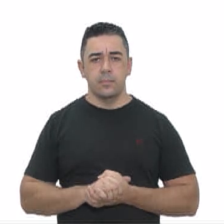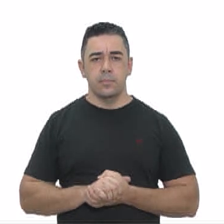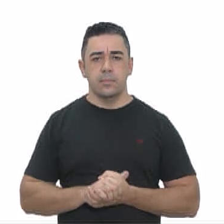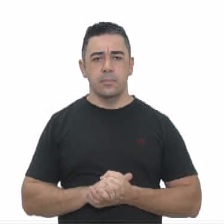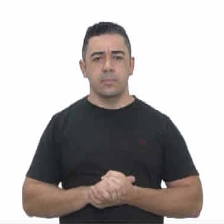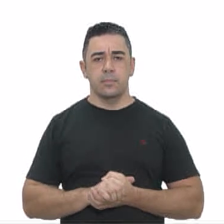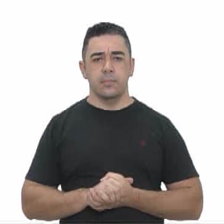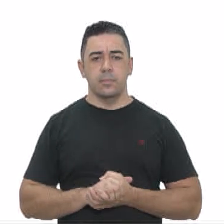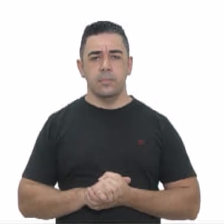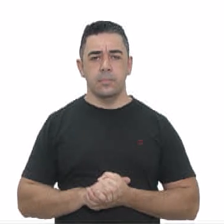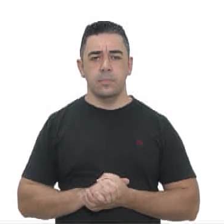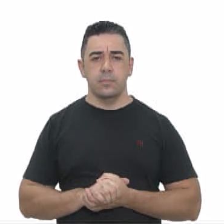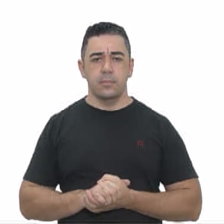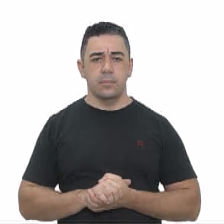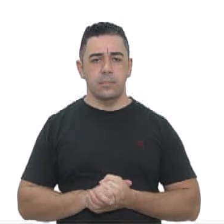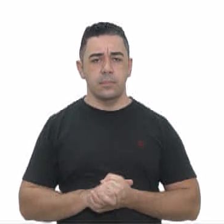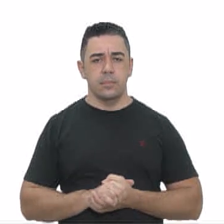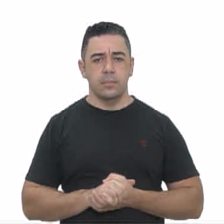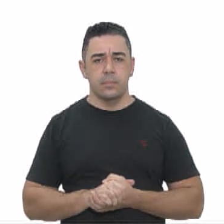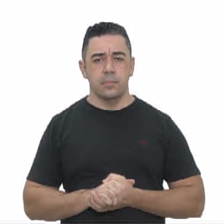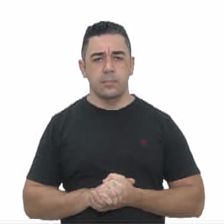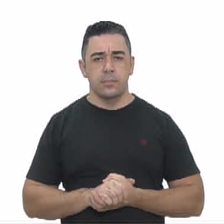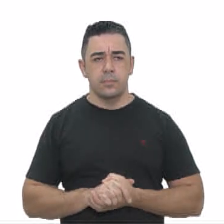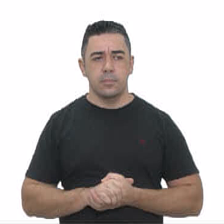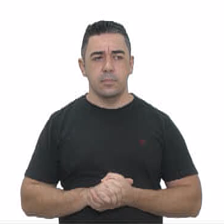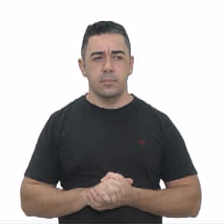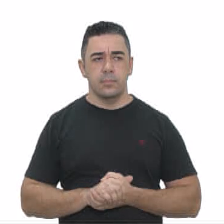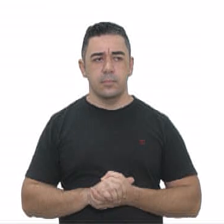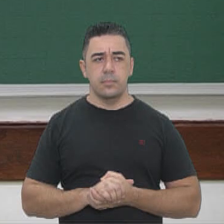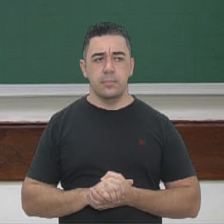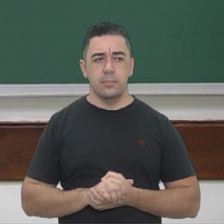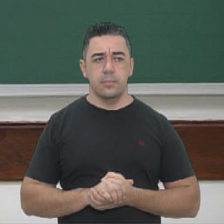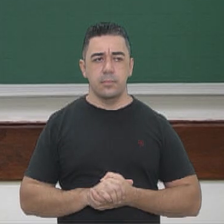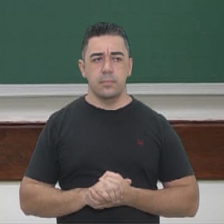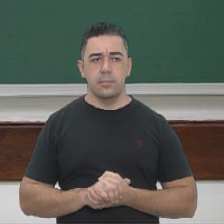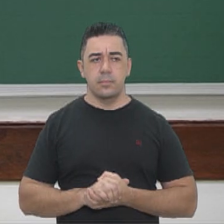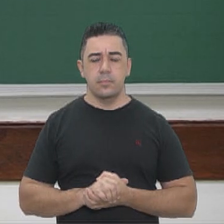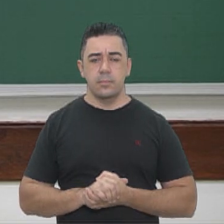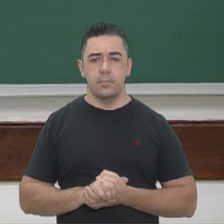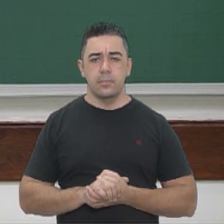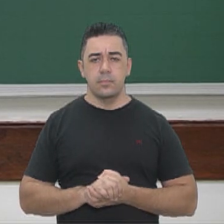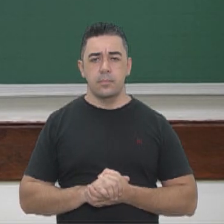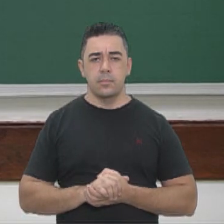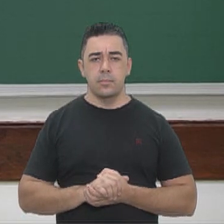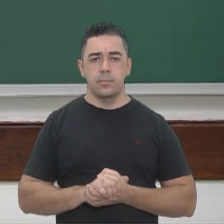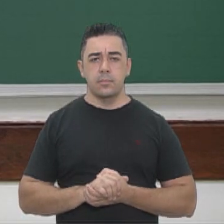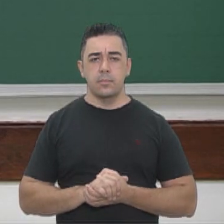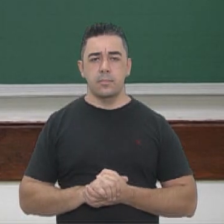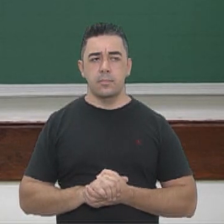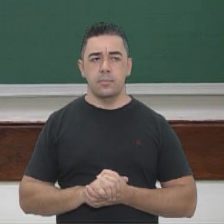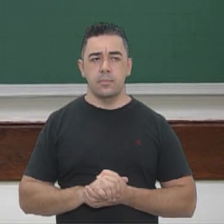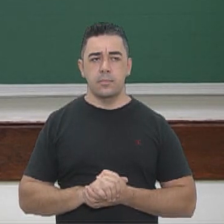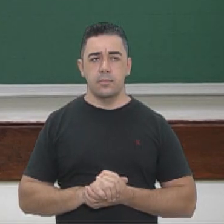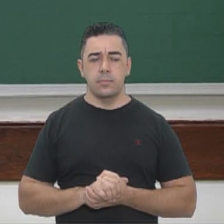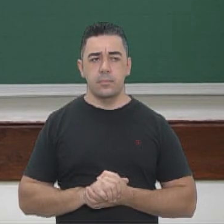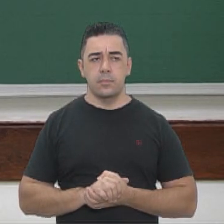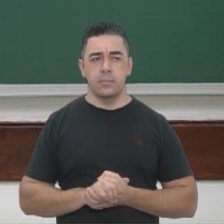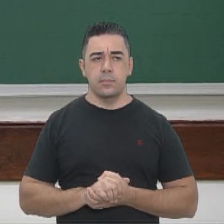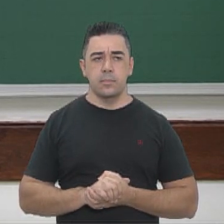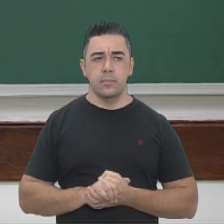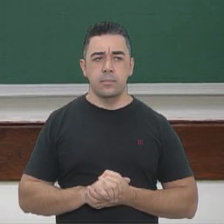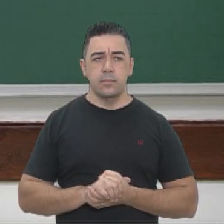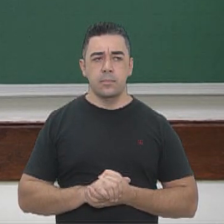guia turística descreve com grandes detalhes os locais, suas costumbres, a